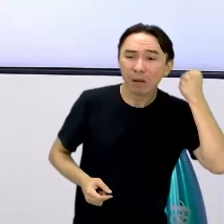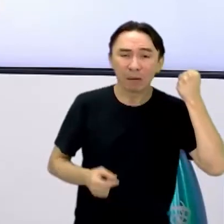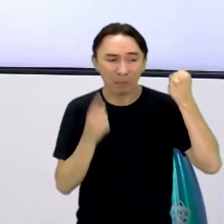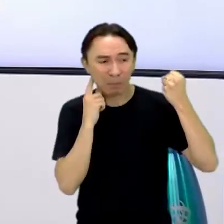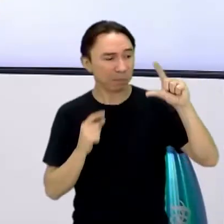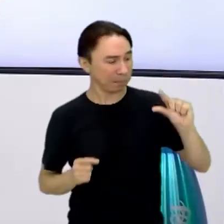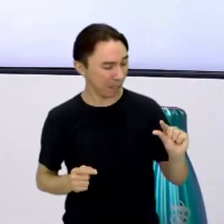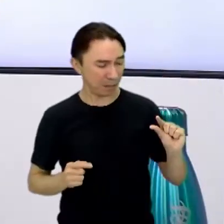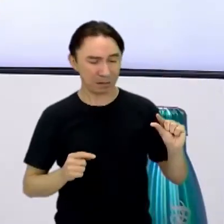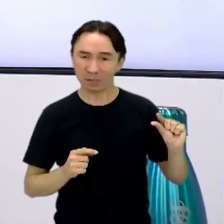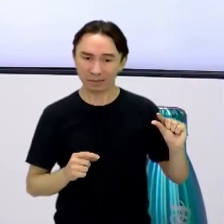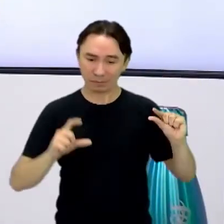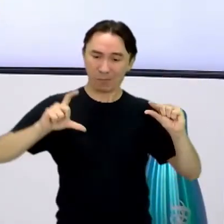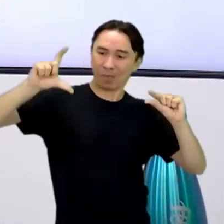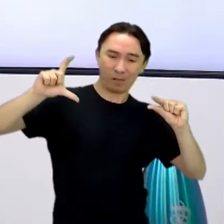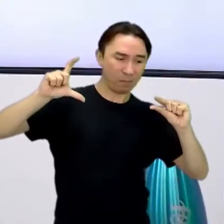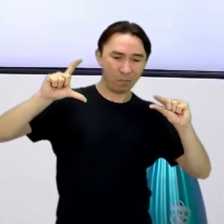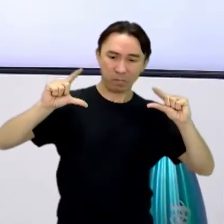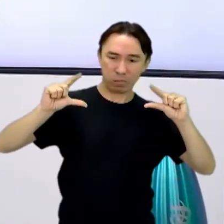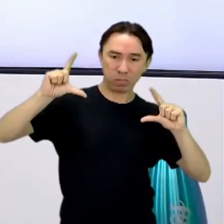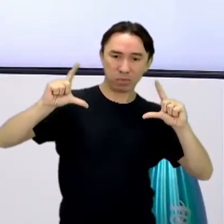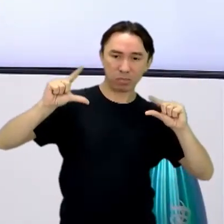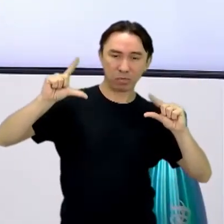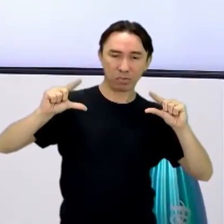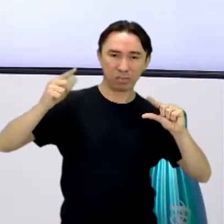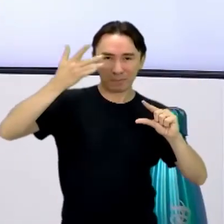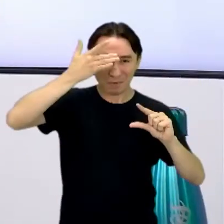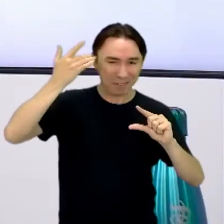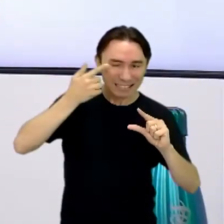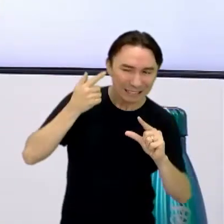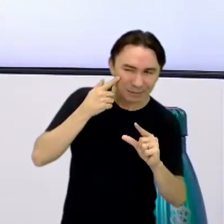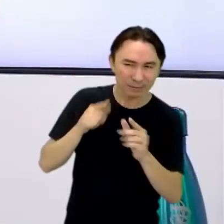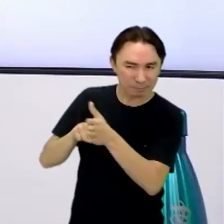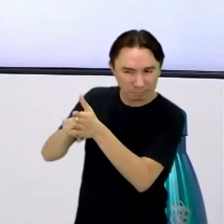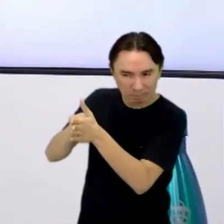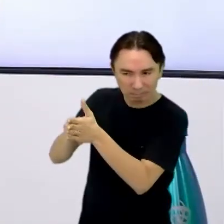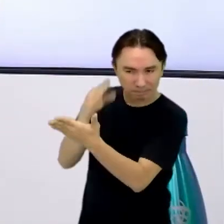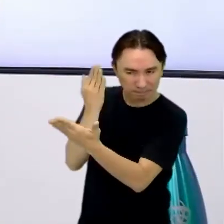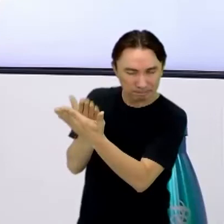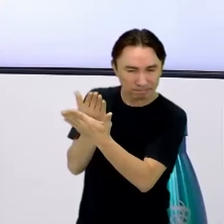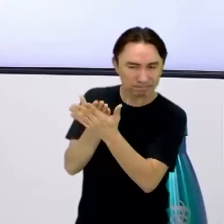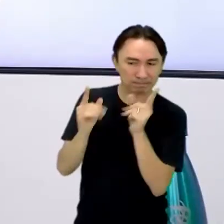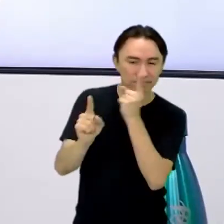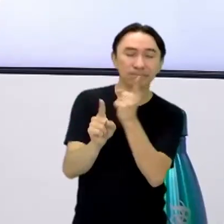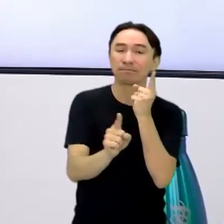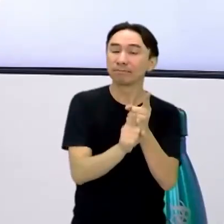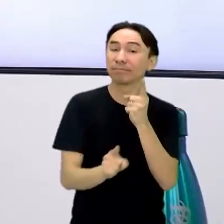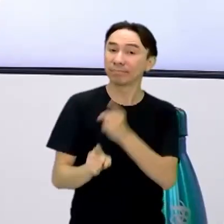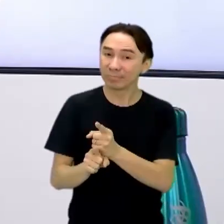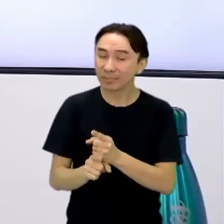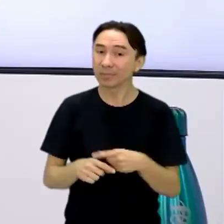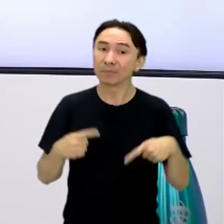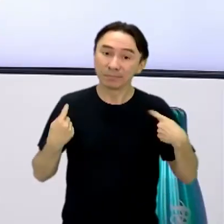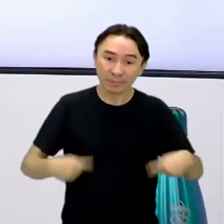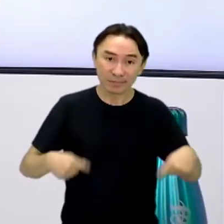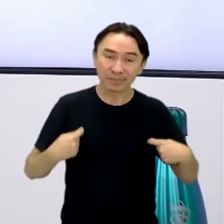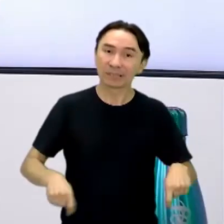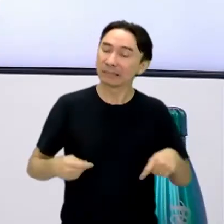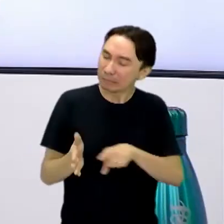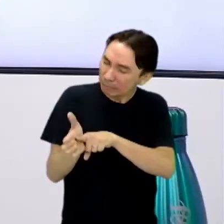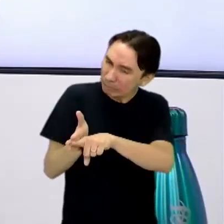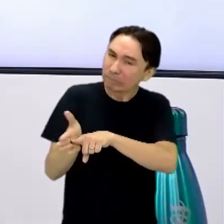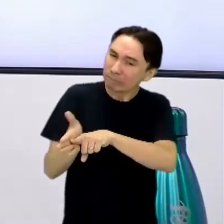traçando aí o perfil dessas pessoas. Então, observem como exige muita pesquisa,